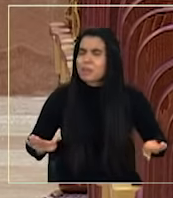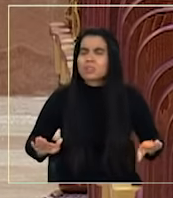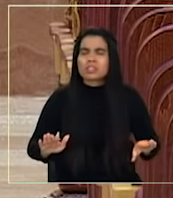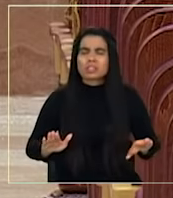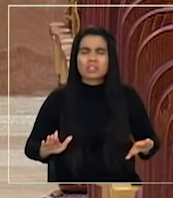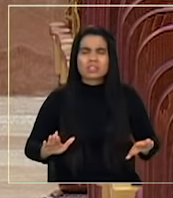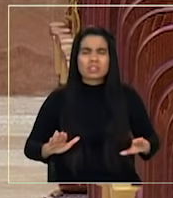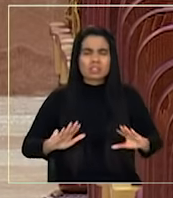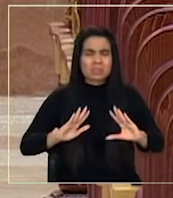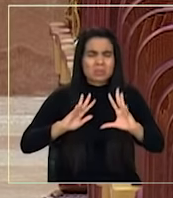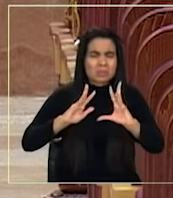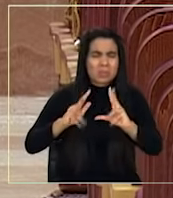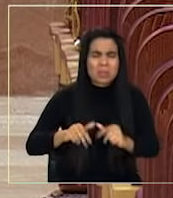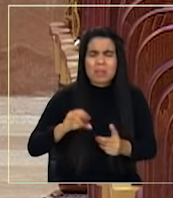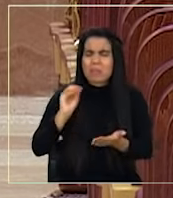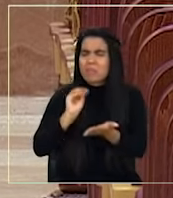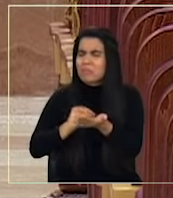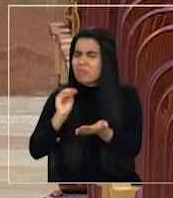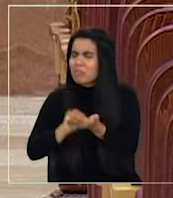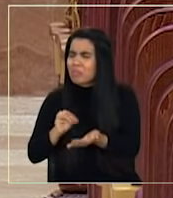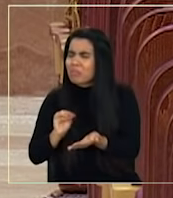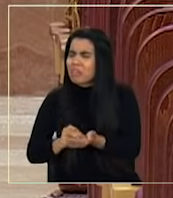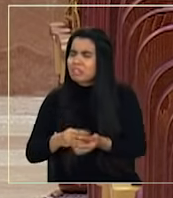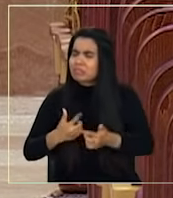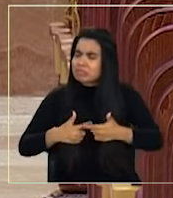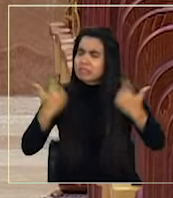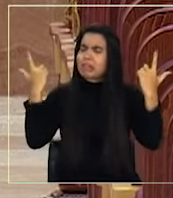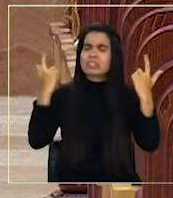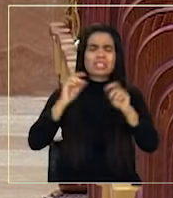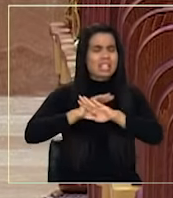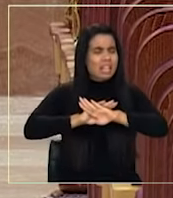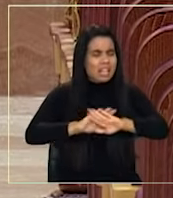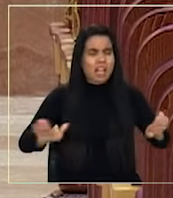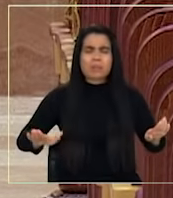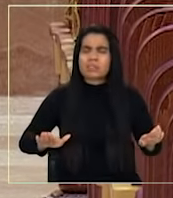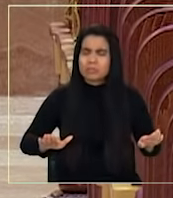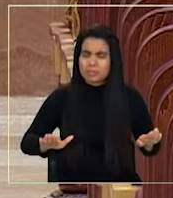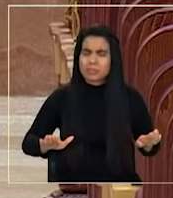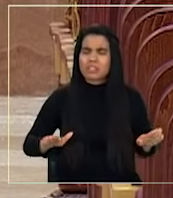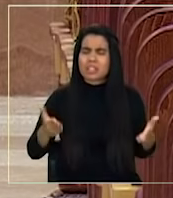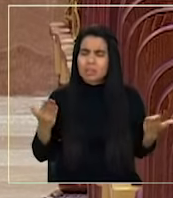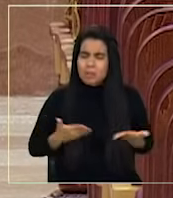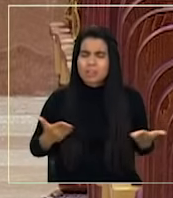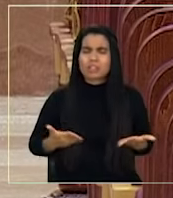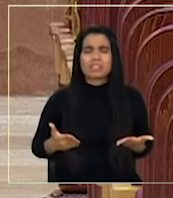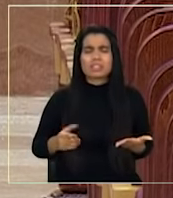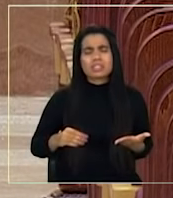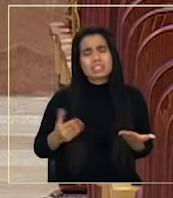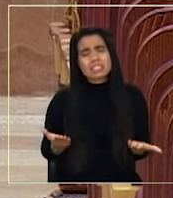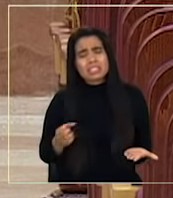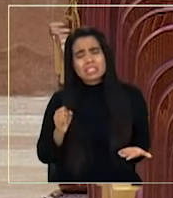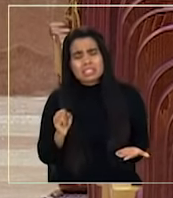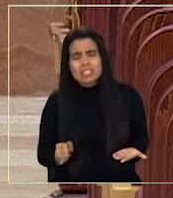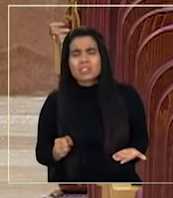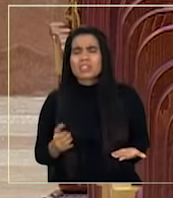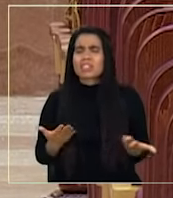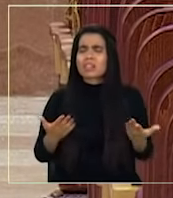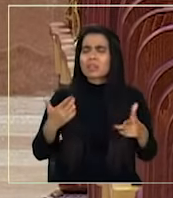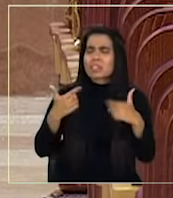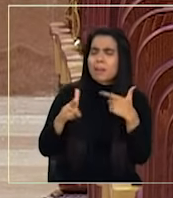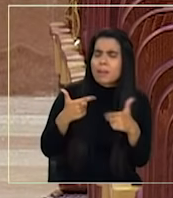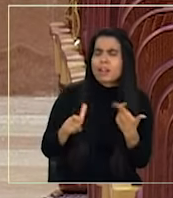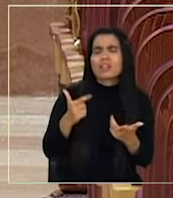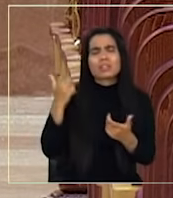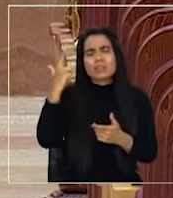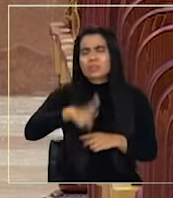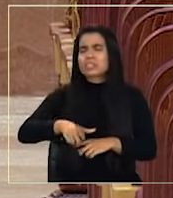todo azar, toda má sorte. Se o que ela vinha tocando estava tudo amarrado, estava